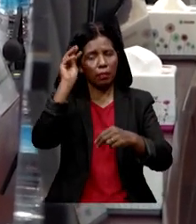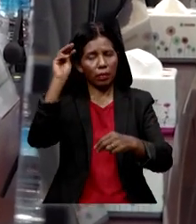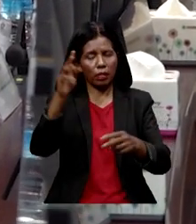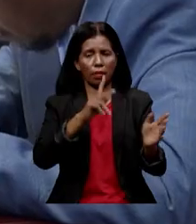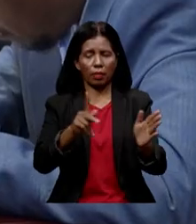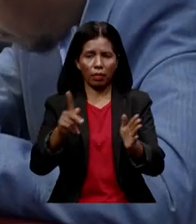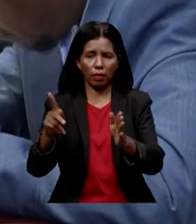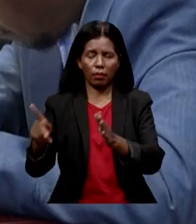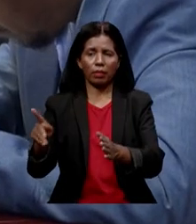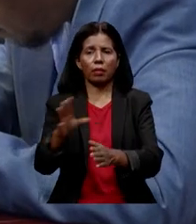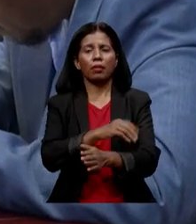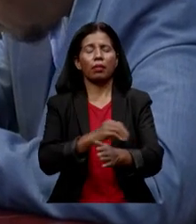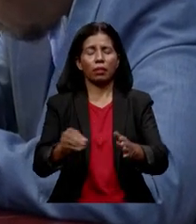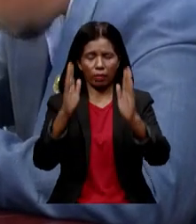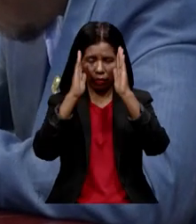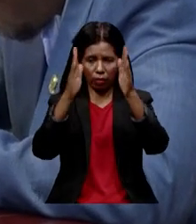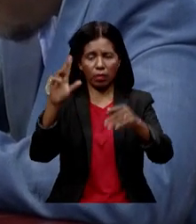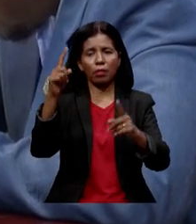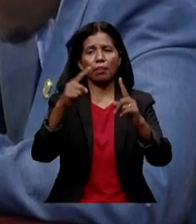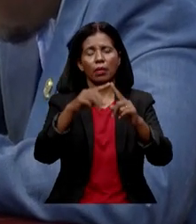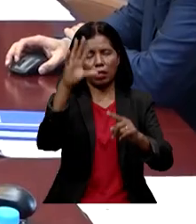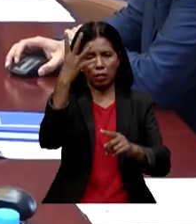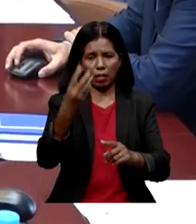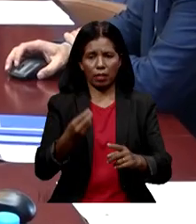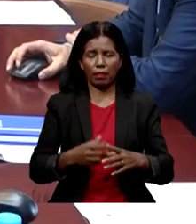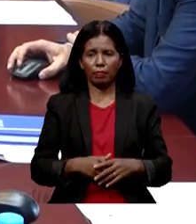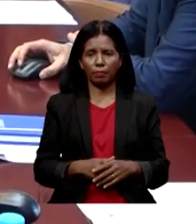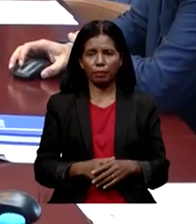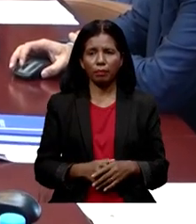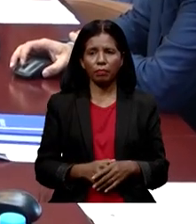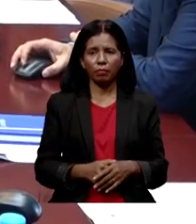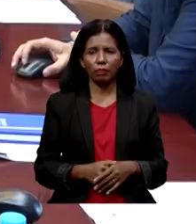Planeamento no Investimento Estratégico para Jakarta. Adair de Ximenes, bem-vindo a Ximenes, GMN.